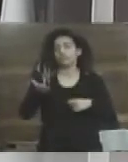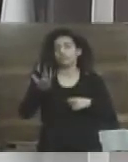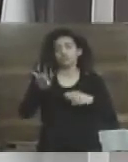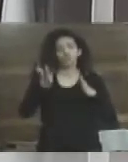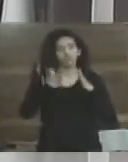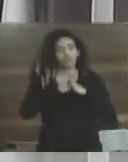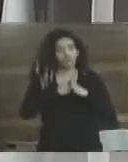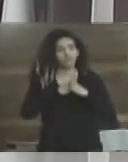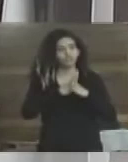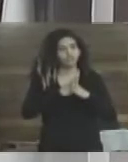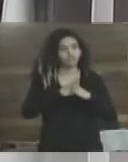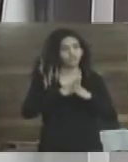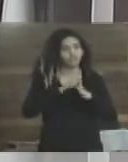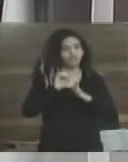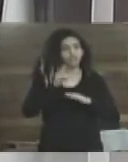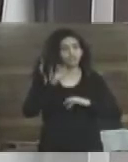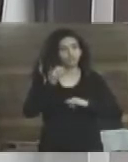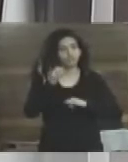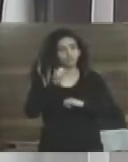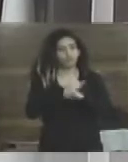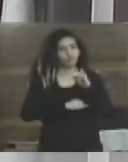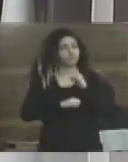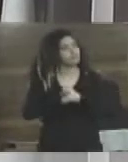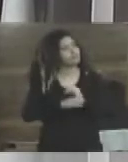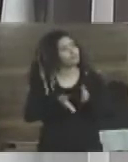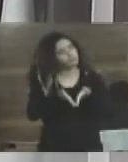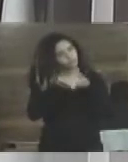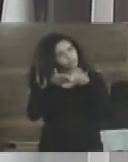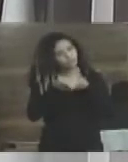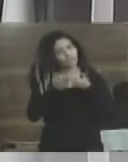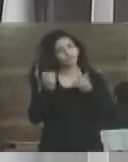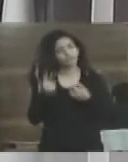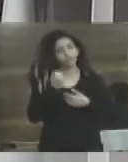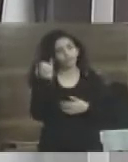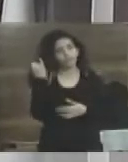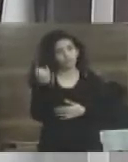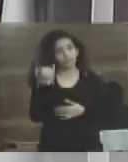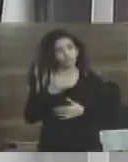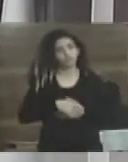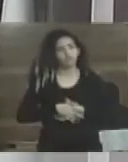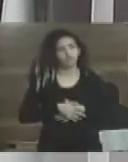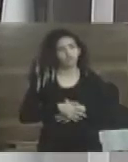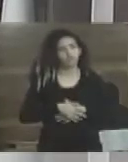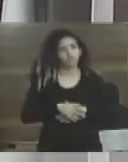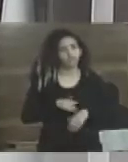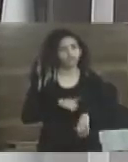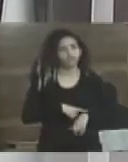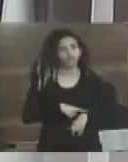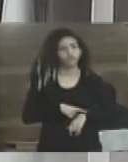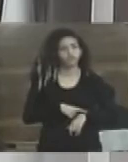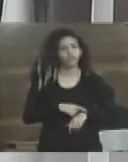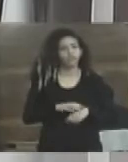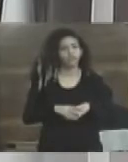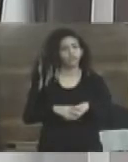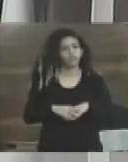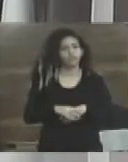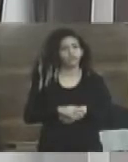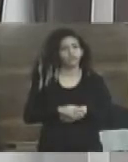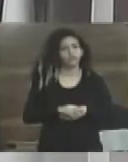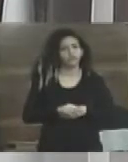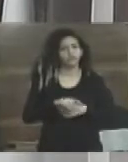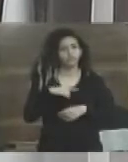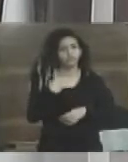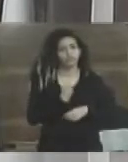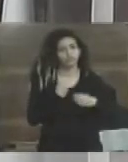assiste pelo YouTube, por favor, é importante esse momento, é um momento que nós temos